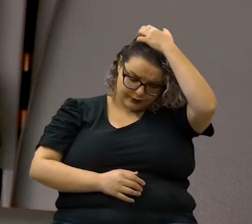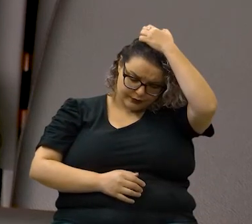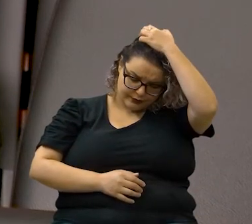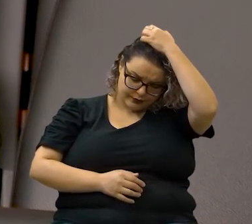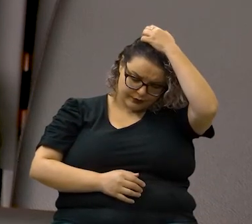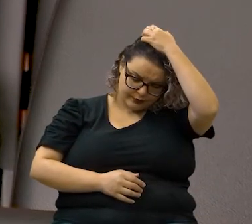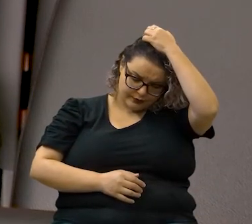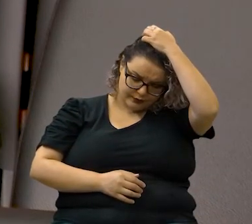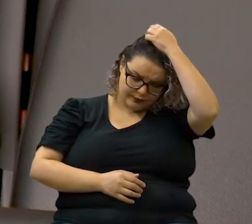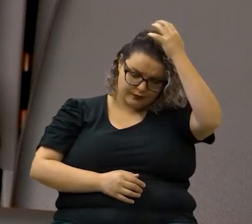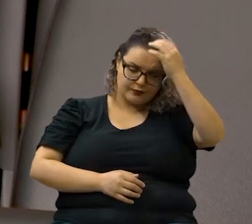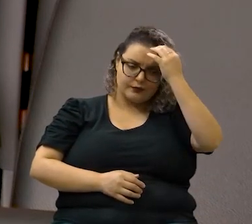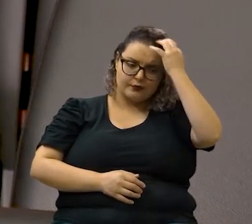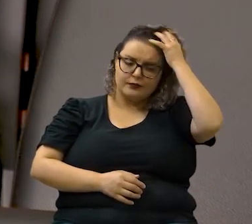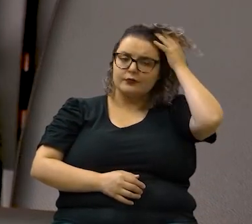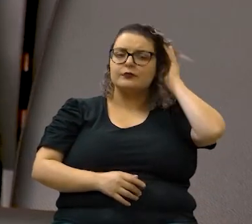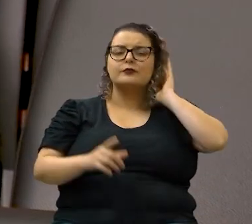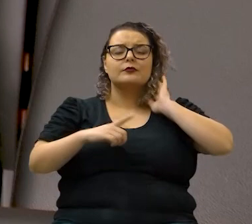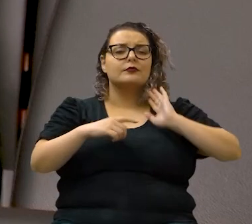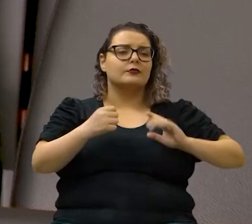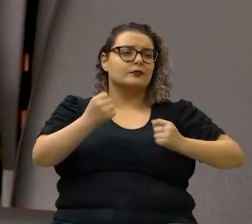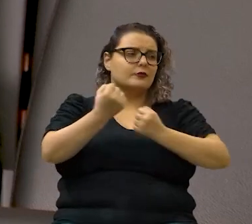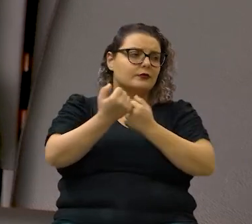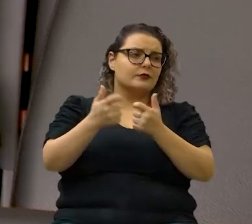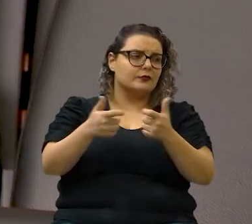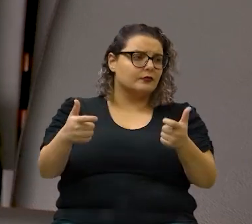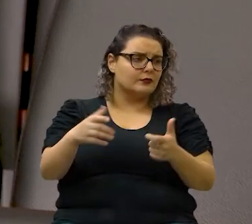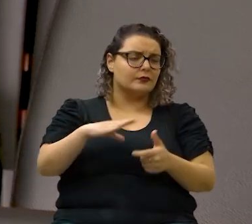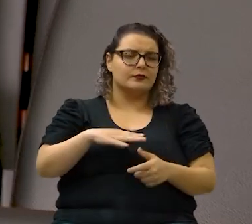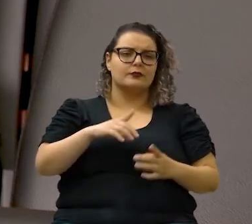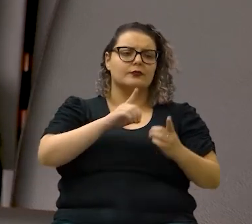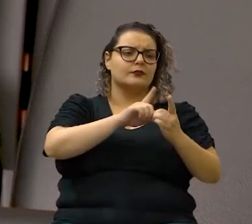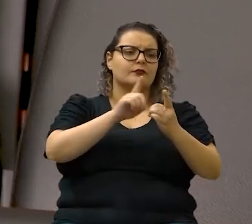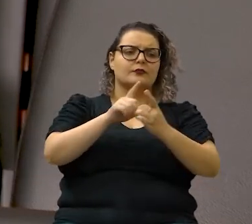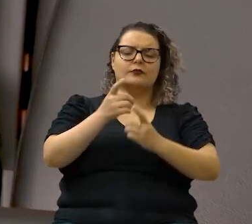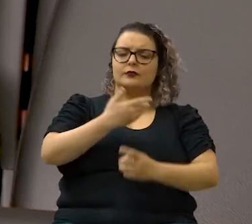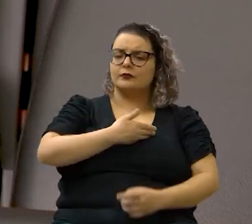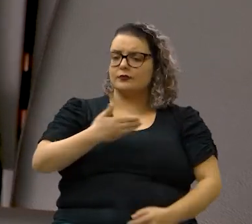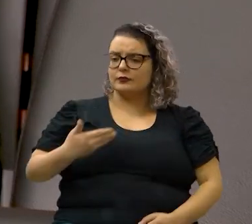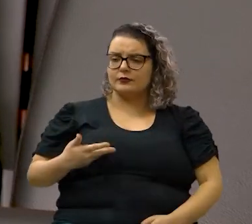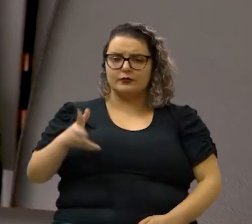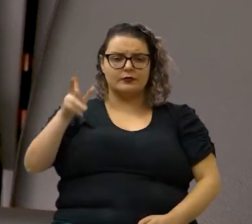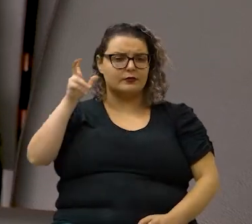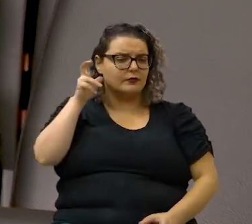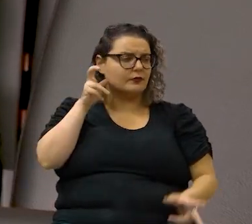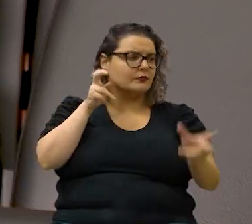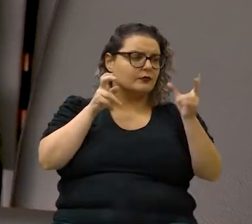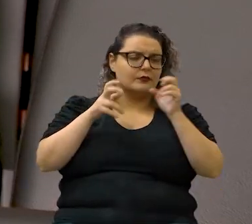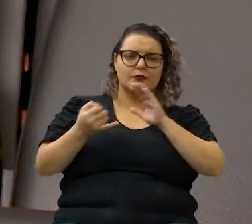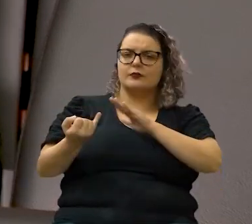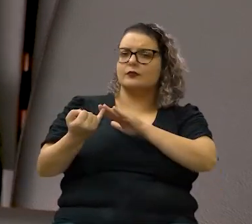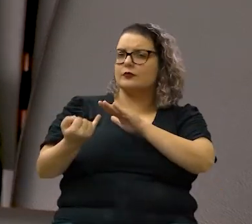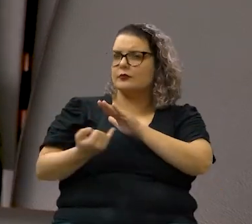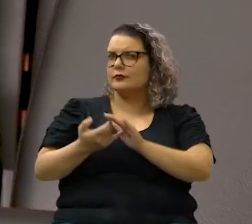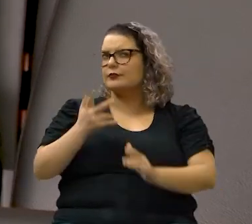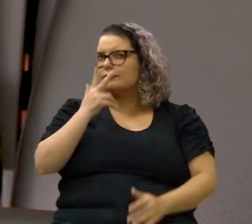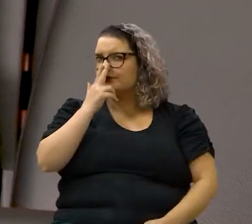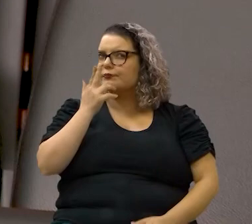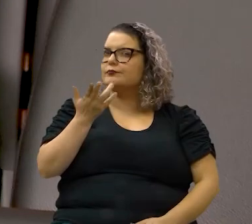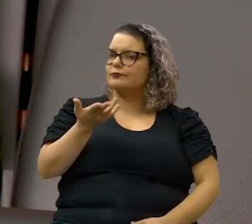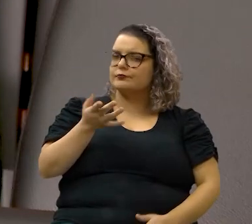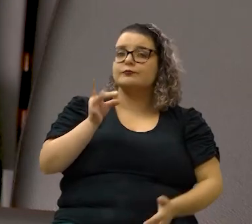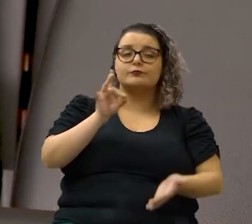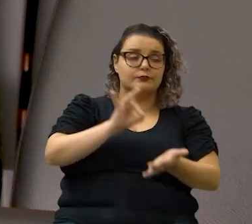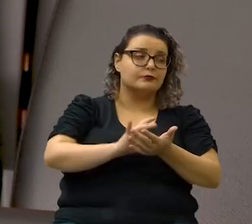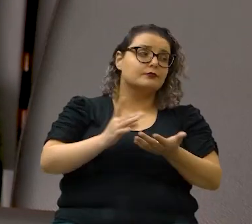que tenha apoio da maioria da cidade. Estamos fazendo consultas públicas, ouvindo as diversas entidades e me